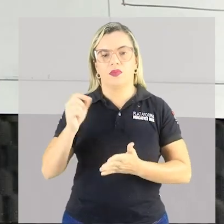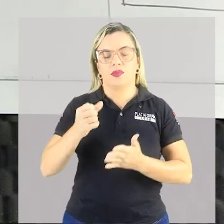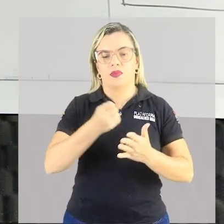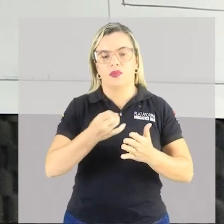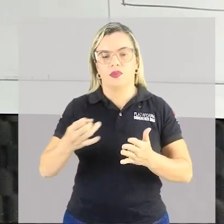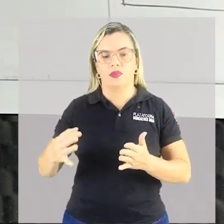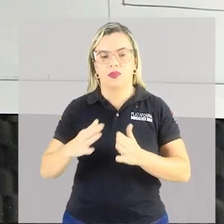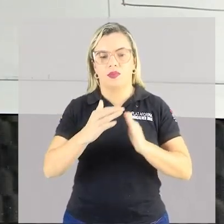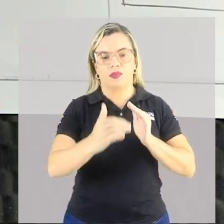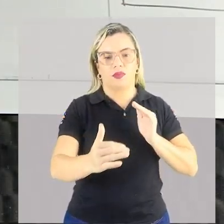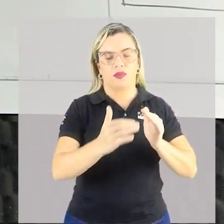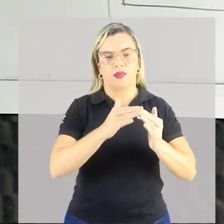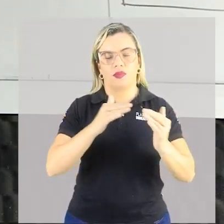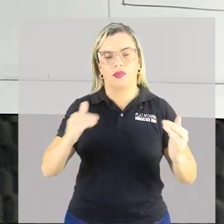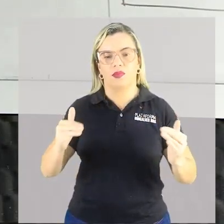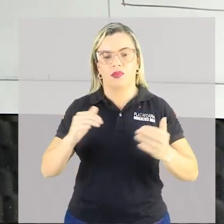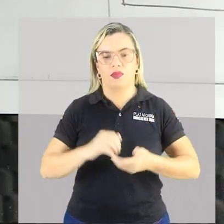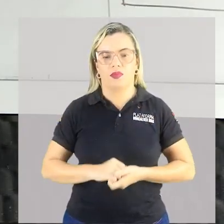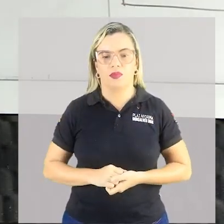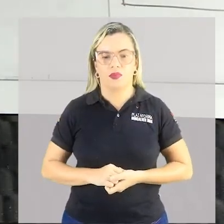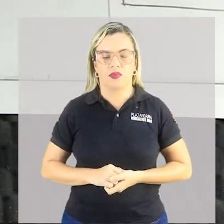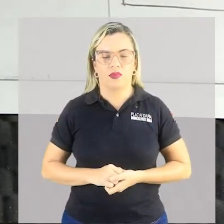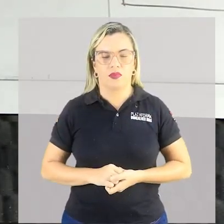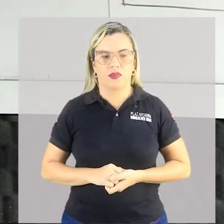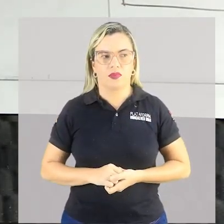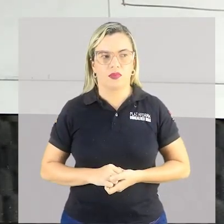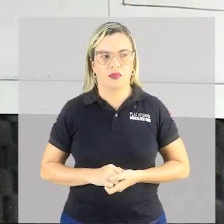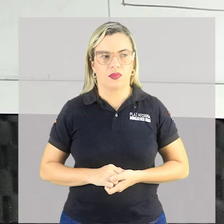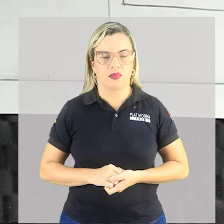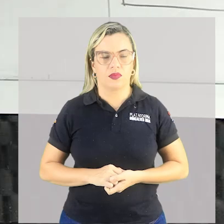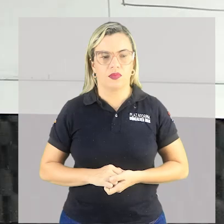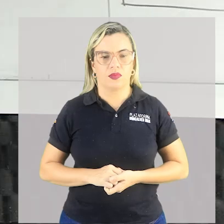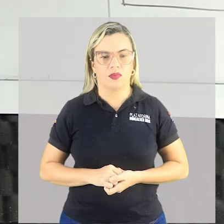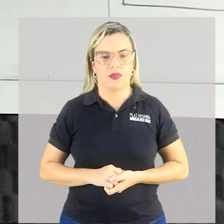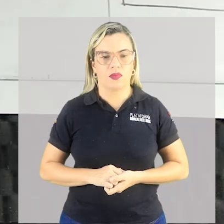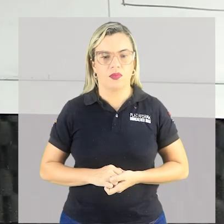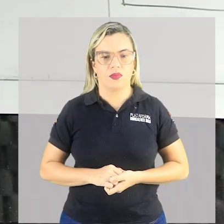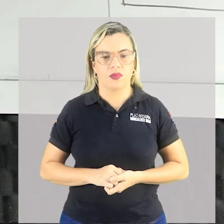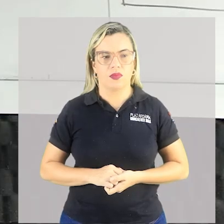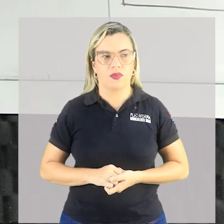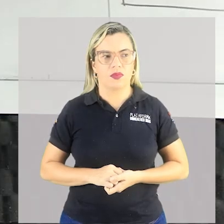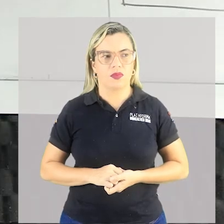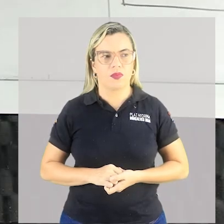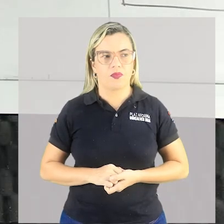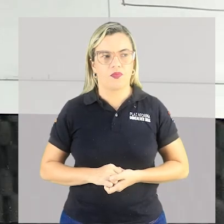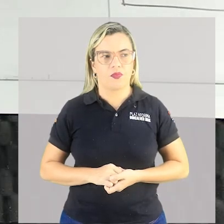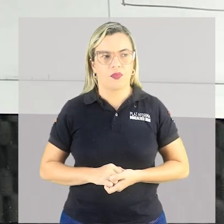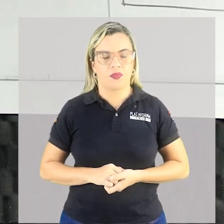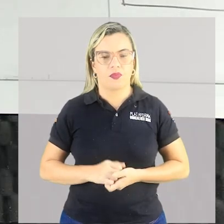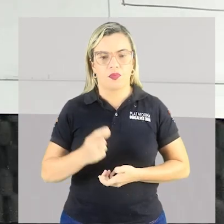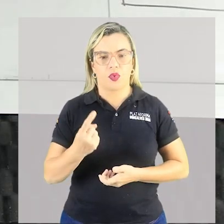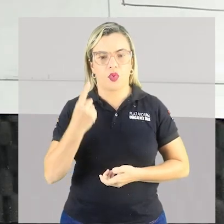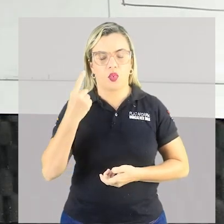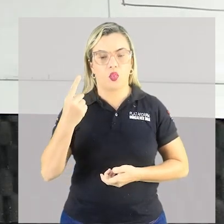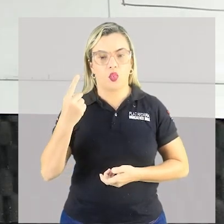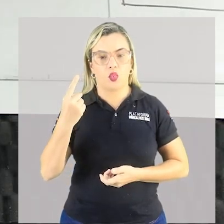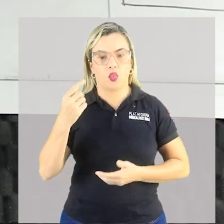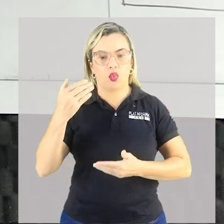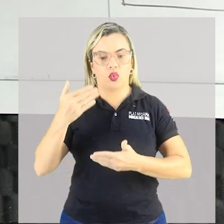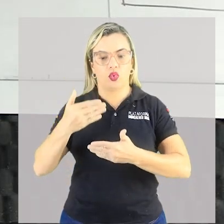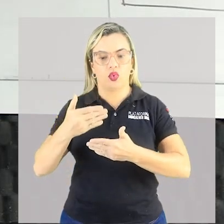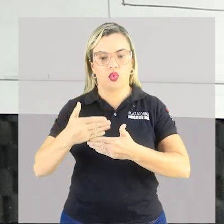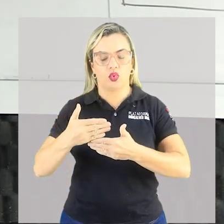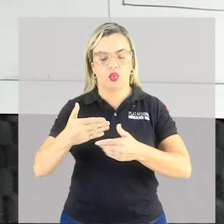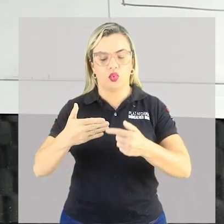de uma telha, certo? Então bem aqui, ó, um tijolo ele será equivalente a quanto de uma telha? Não sei, então